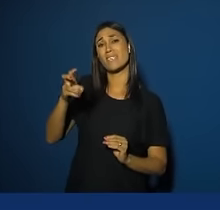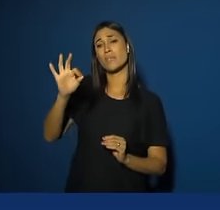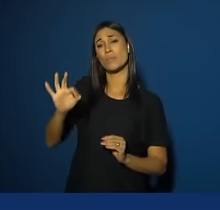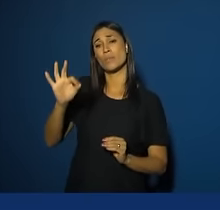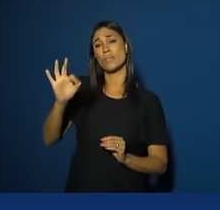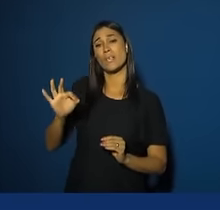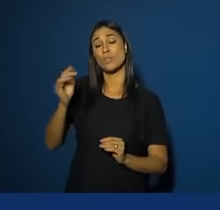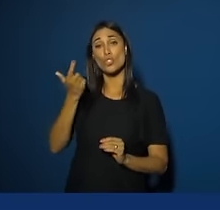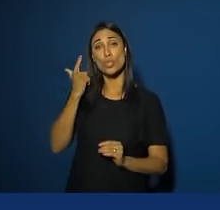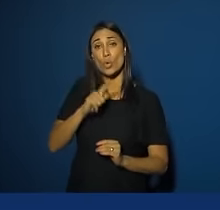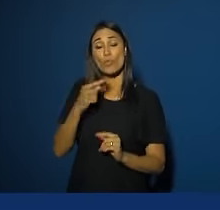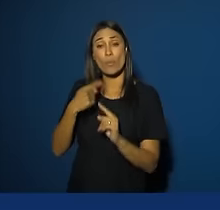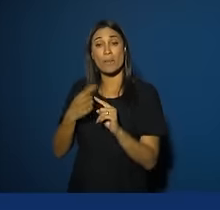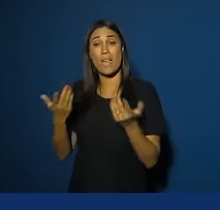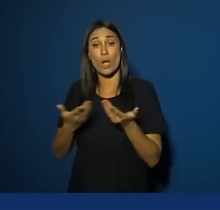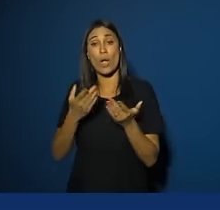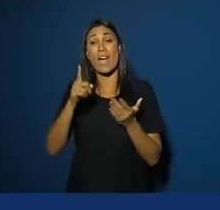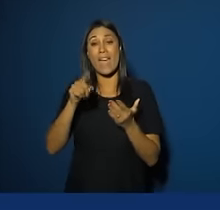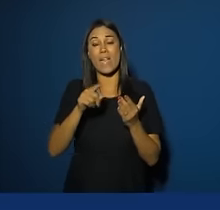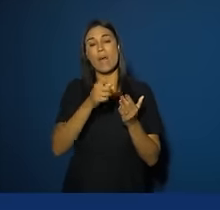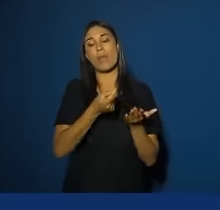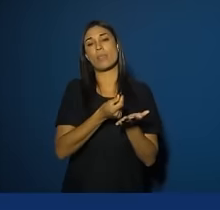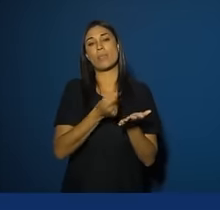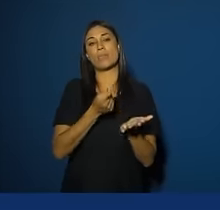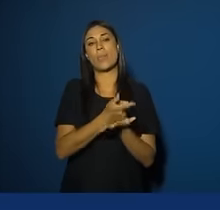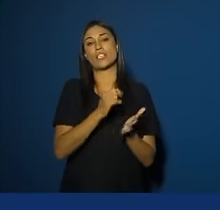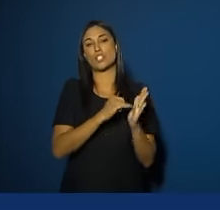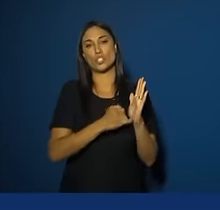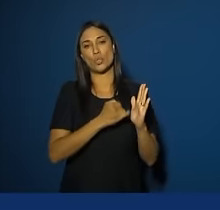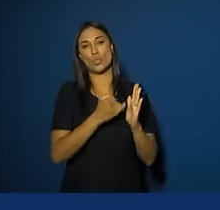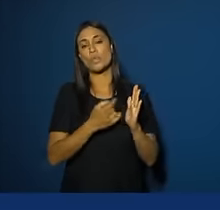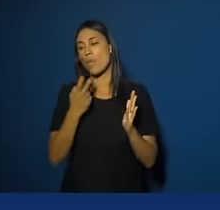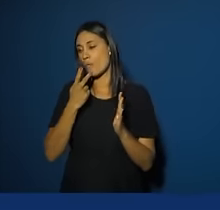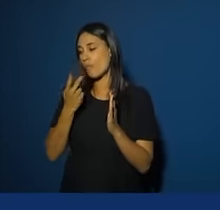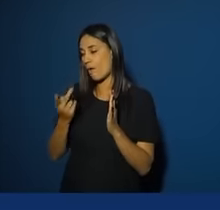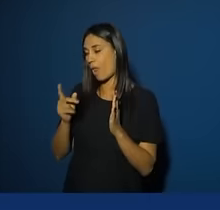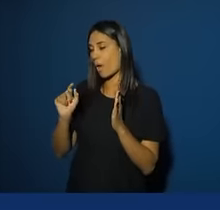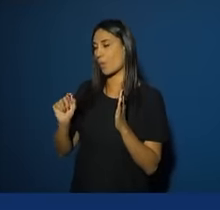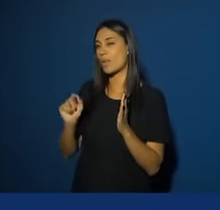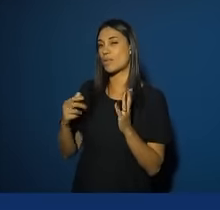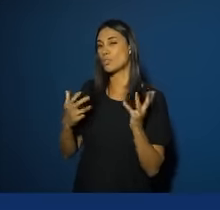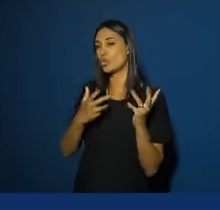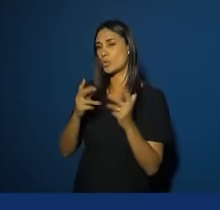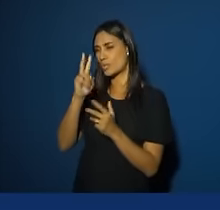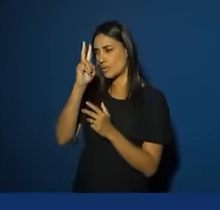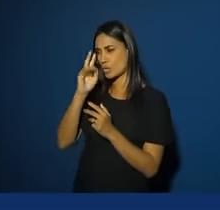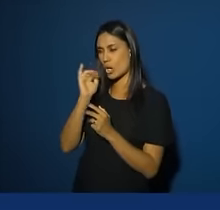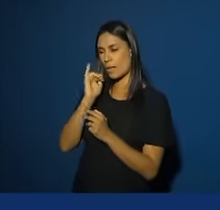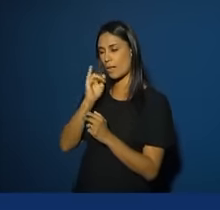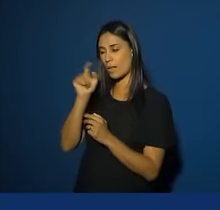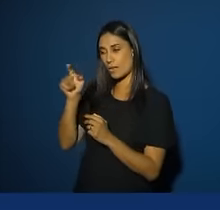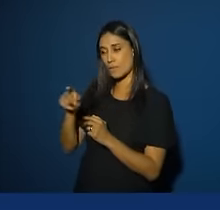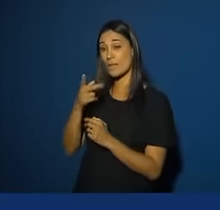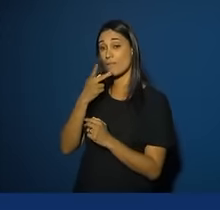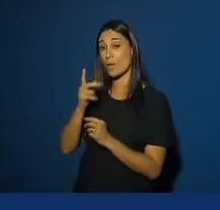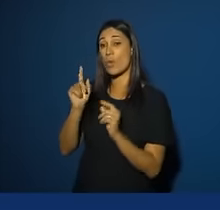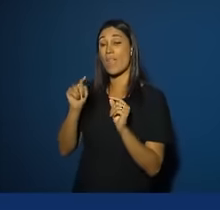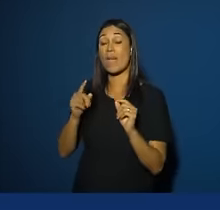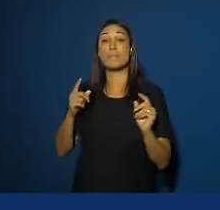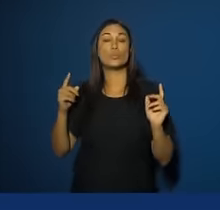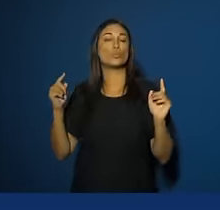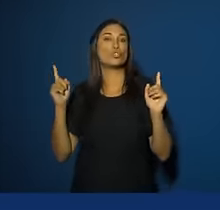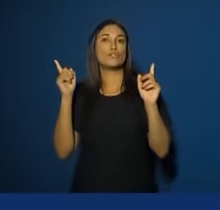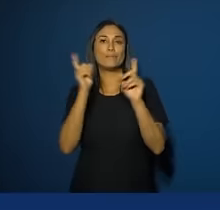novo em 24%, porque agora é a taxa de juros, e aí eu vou colocar, Laércio, de toda essa história triste que você contou, a taxa de juros é